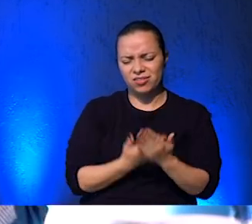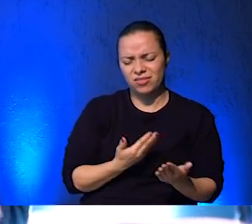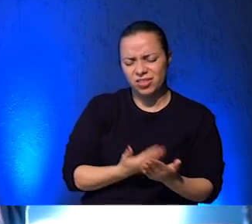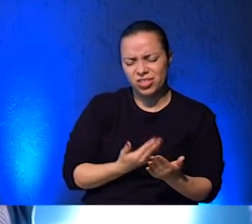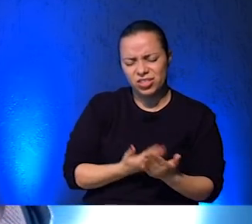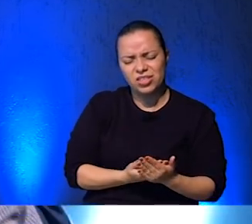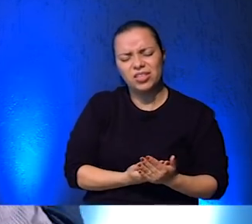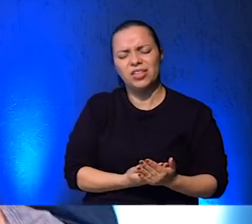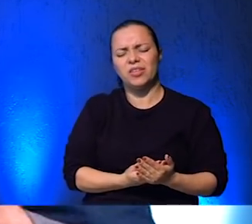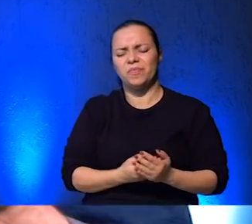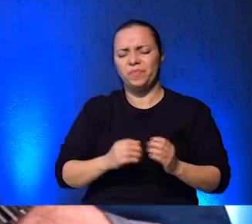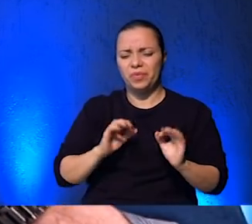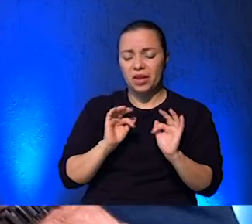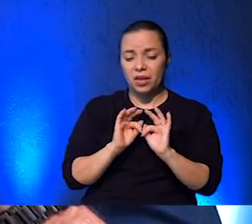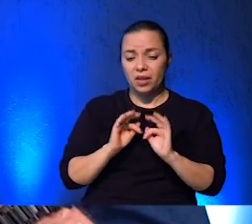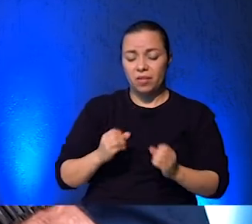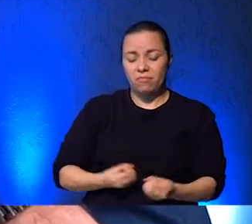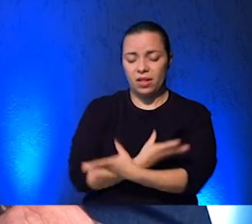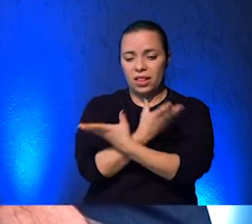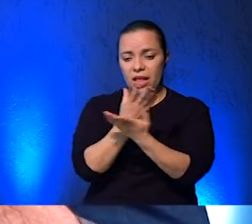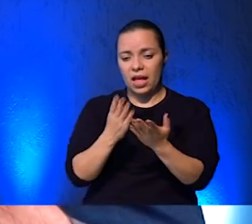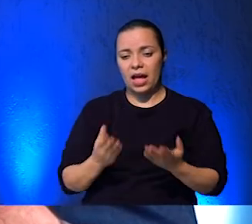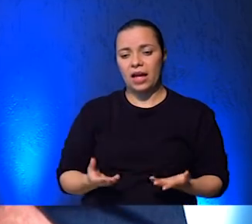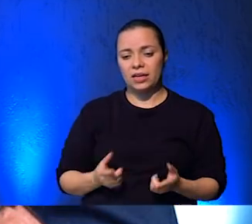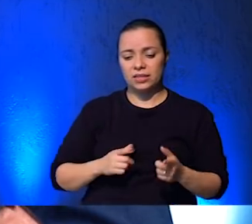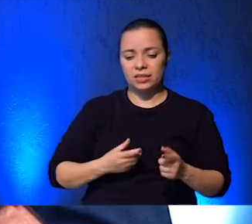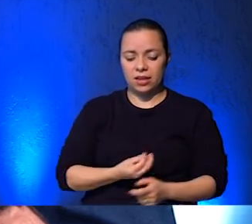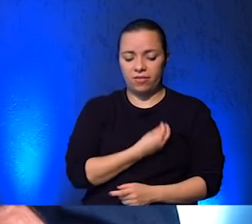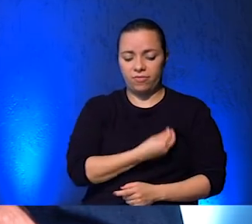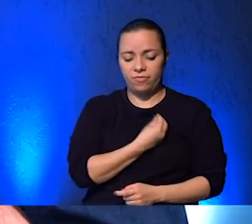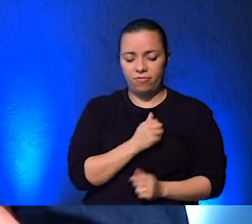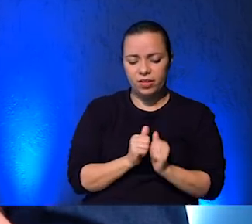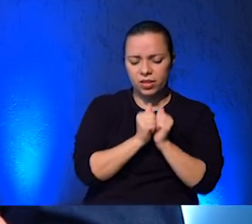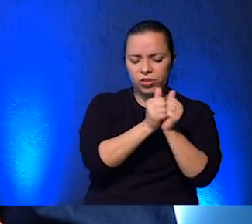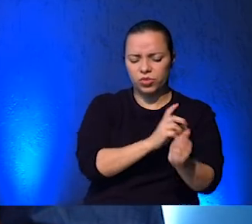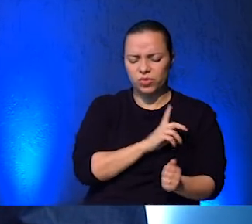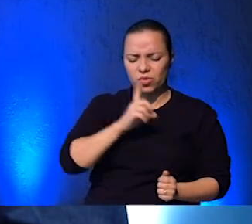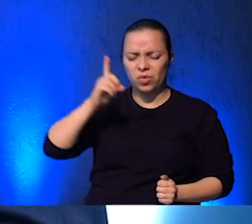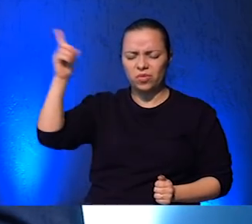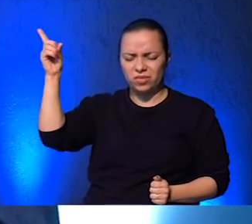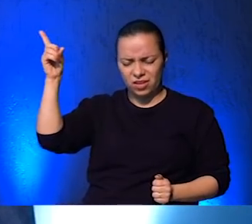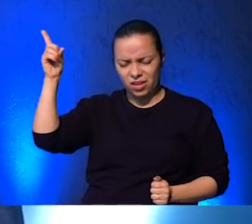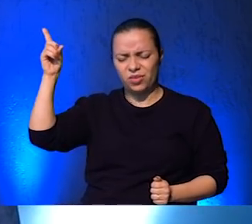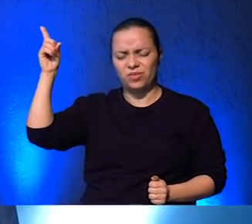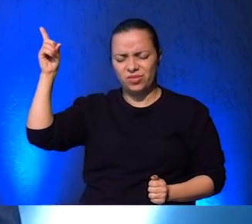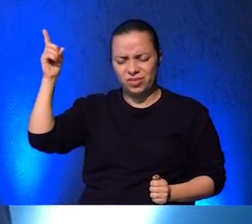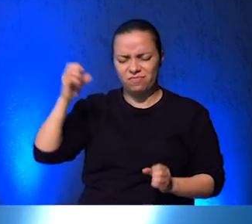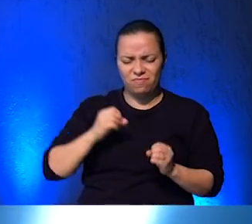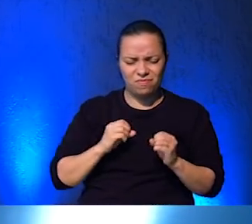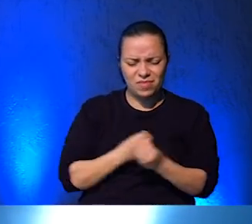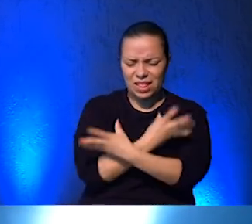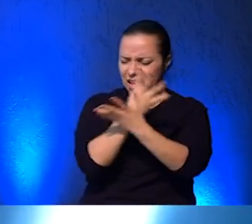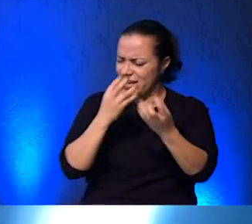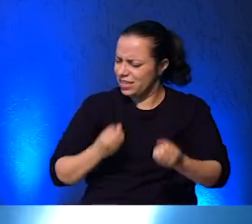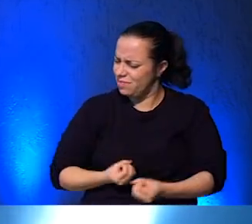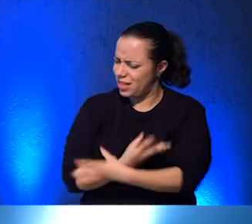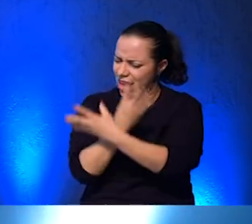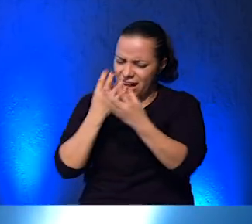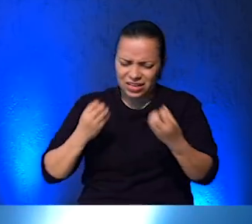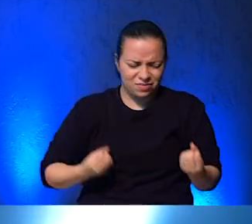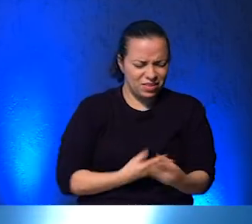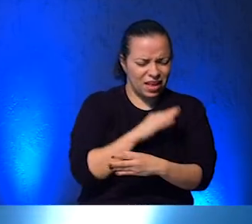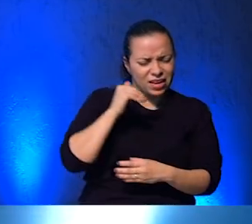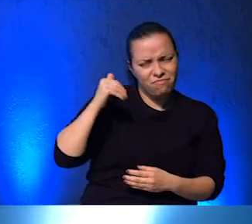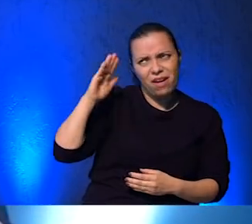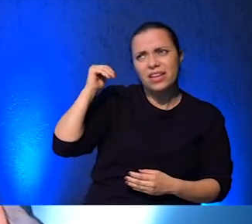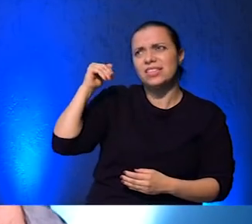declarando milagres na área ministerial eu estou profetizando em nome de jesus milagres milagres e milagres